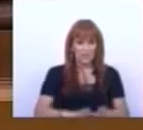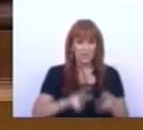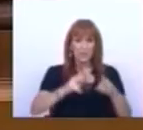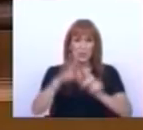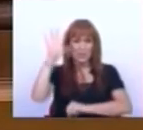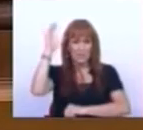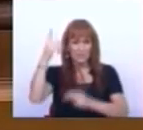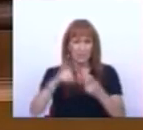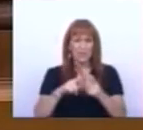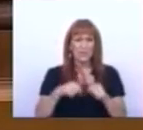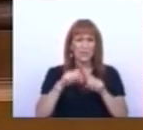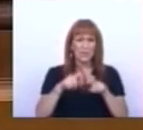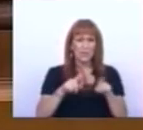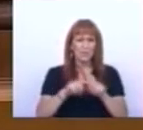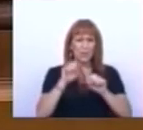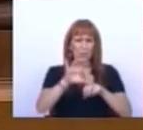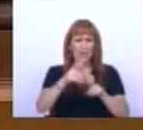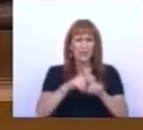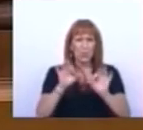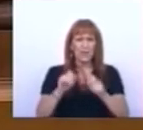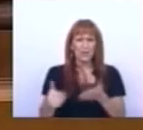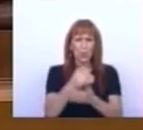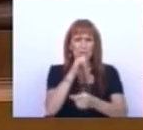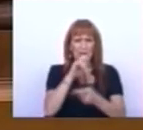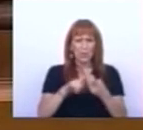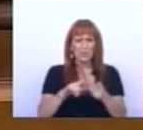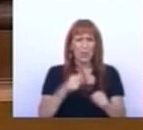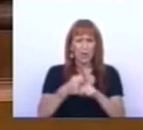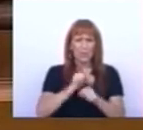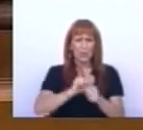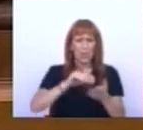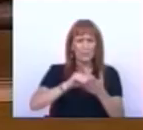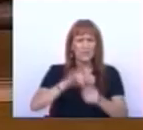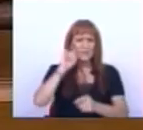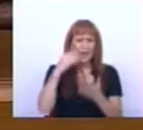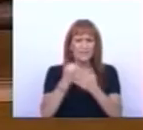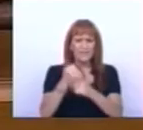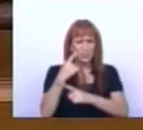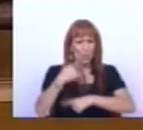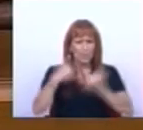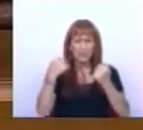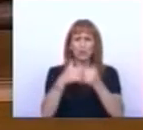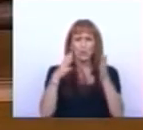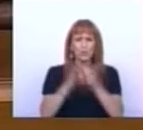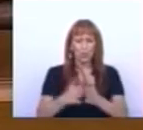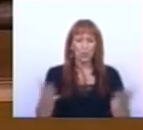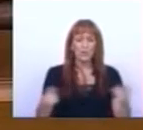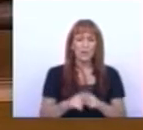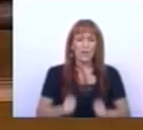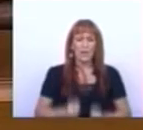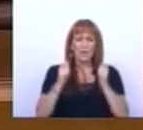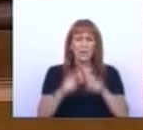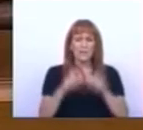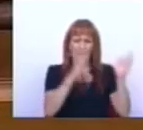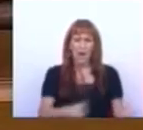alterações climáticas, limpar o país e cuidar dos nossos recursos hídricos, combater a pobreza, garantir serviços públicos para todos, apostar